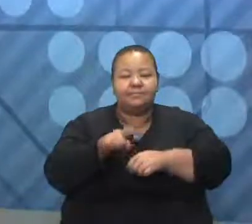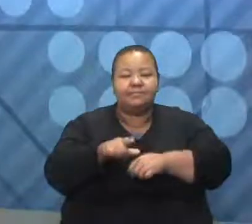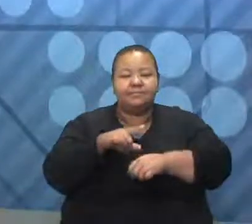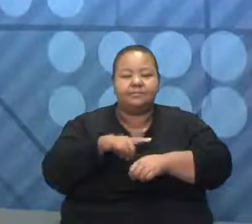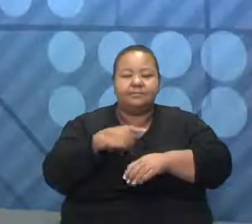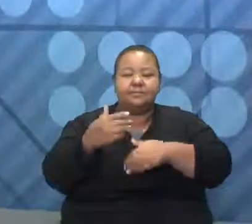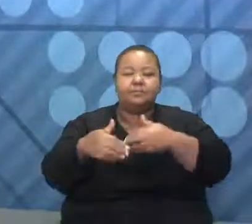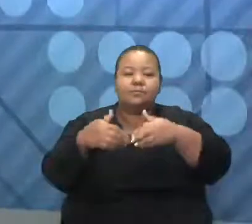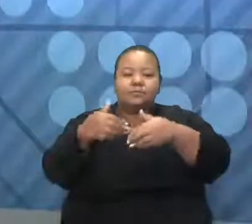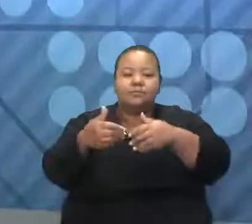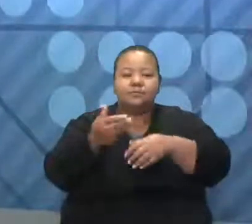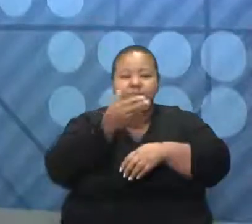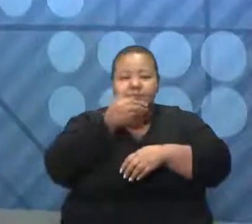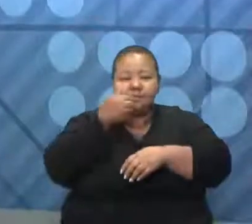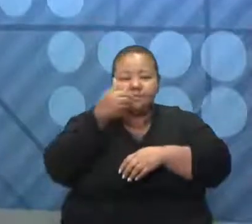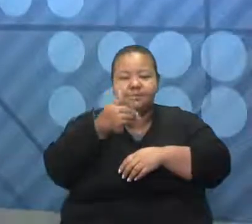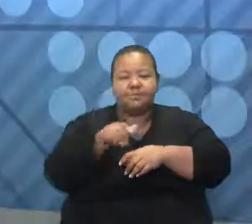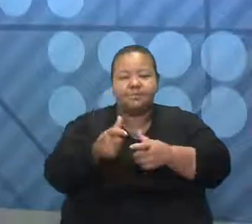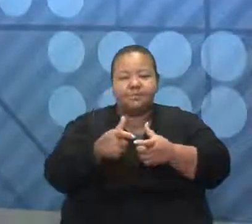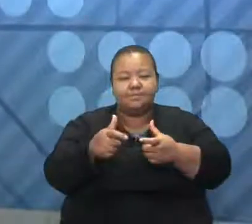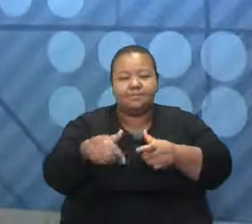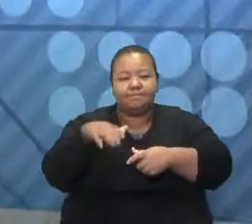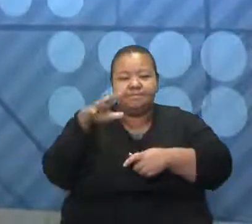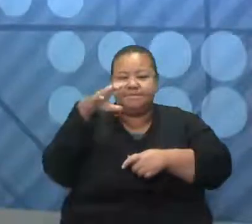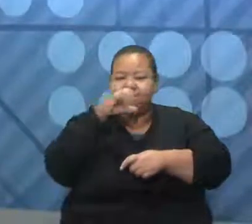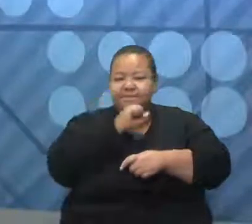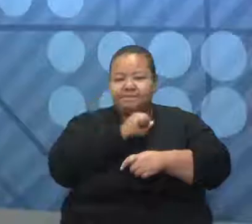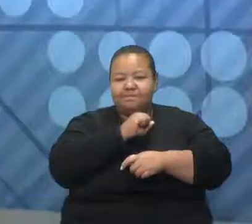um desempenho melhor, um crescimento mais alto.